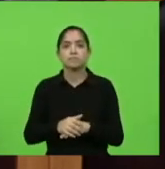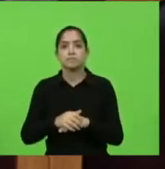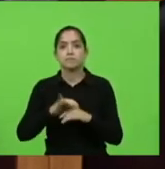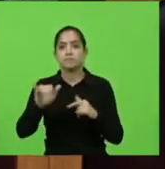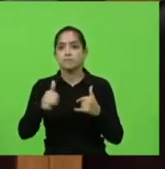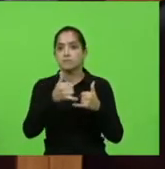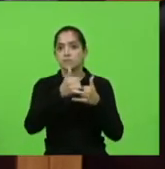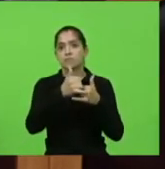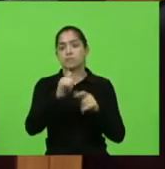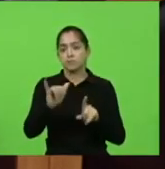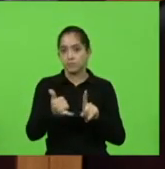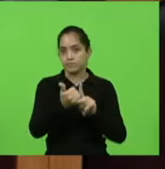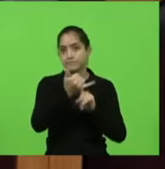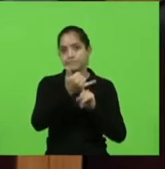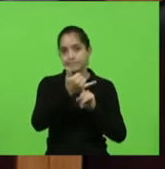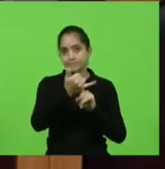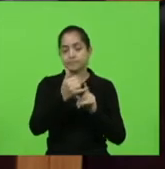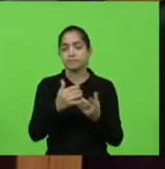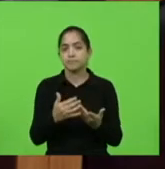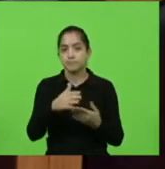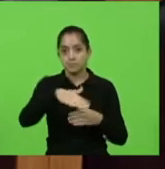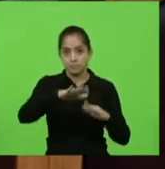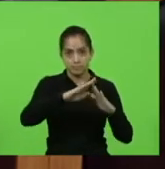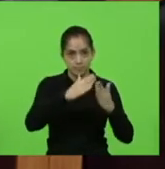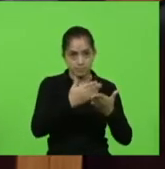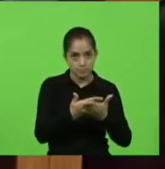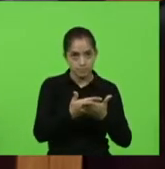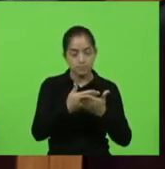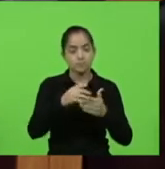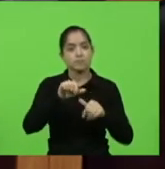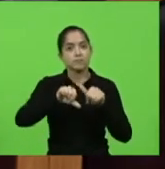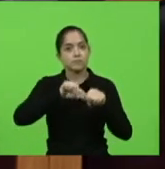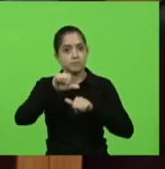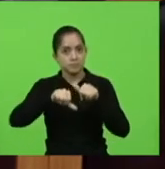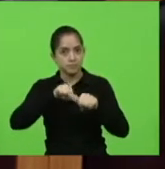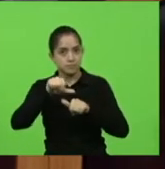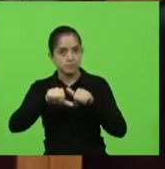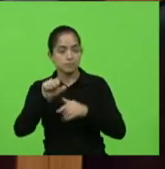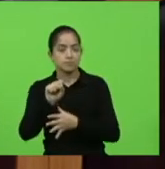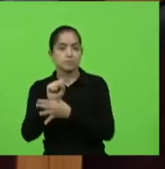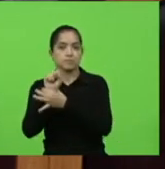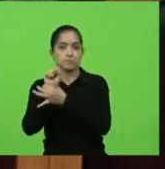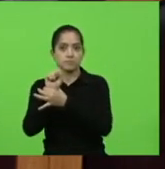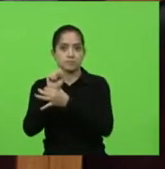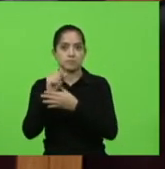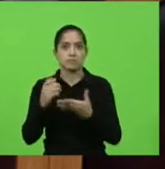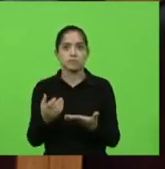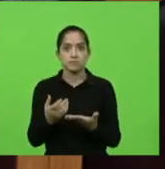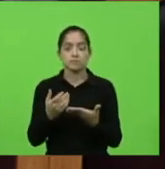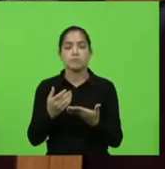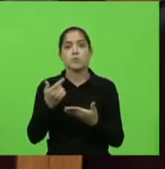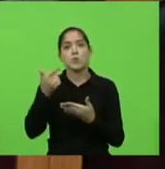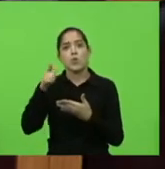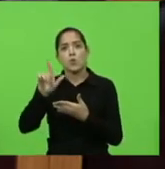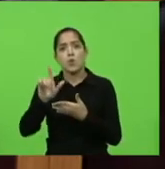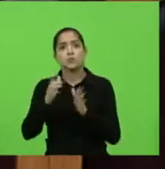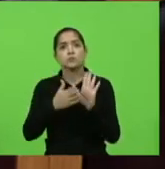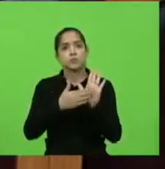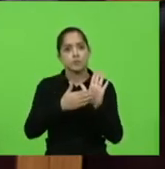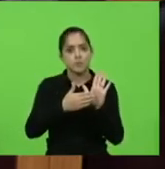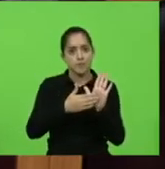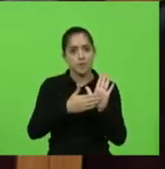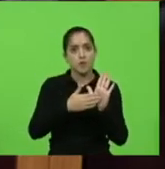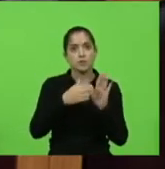escolas, projeto de lei com a proposta de reformar a segurança de acesso às escolas, entre outras ações que são sugeridas e